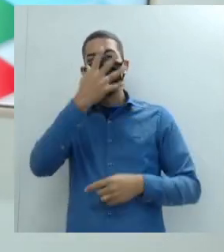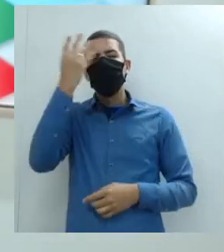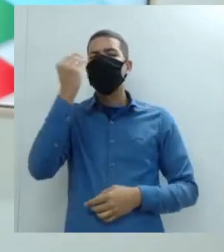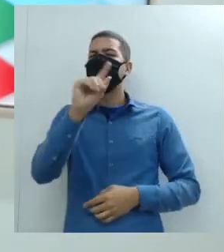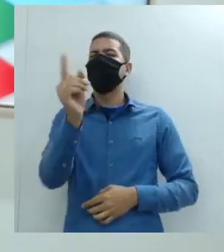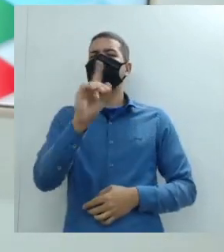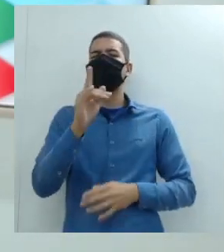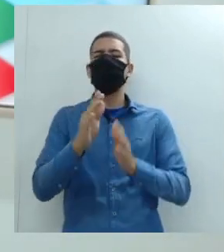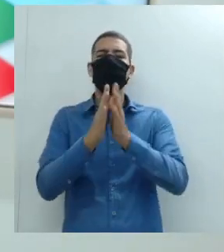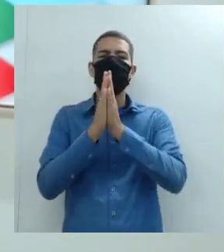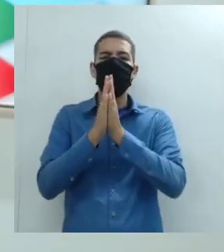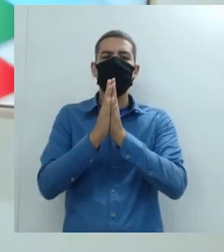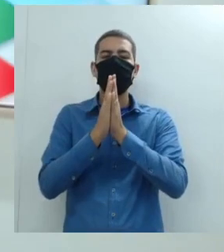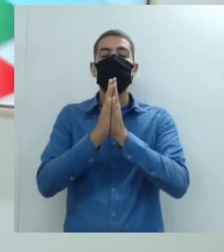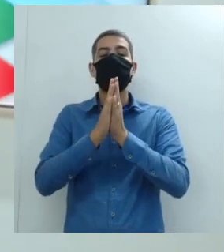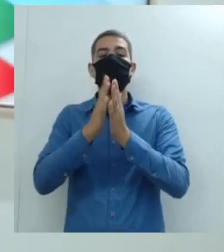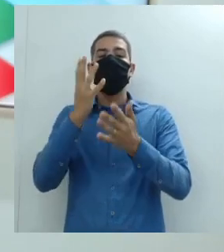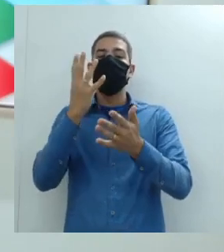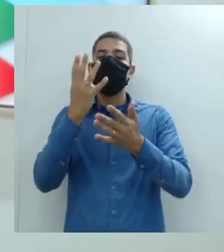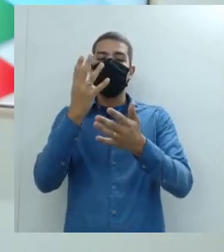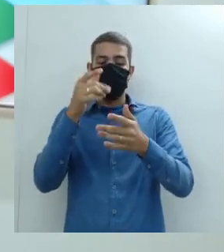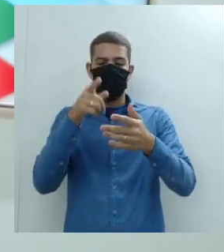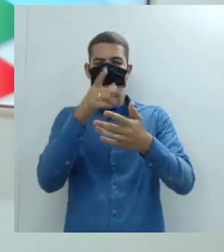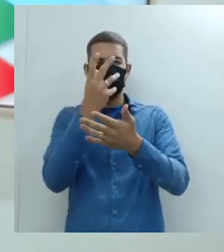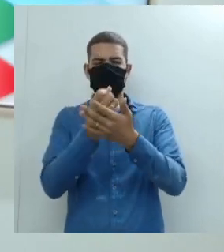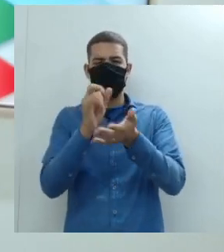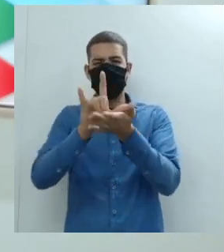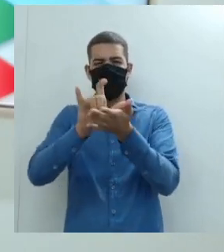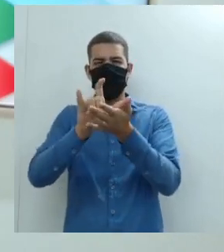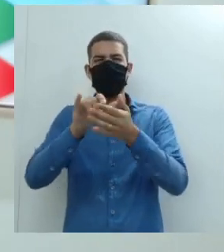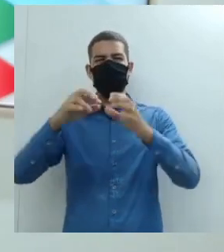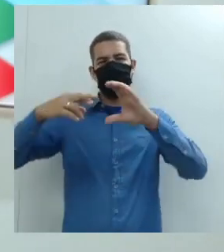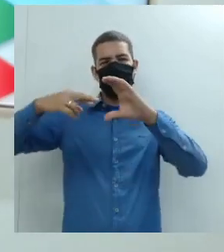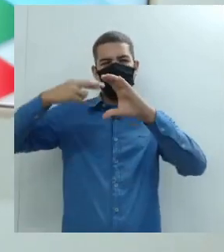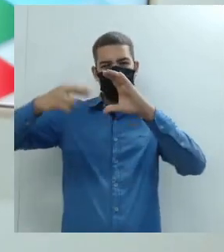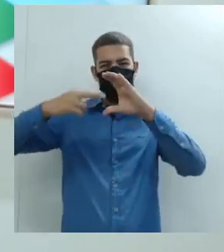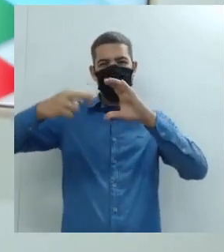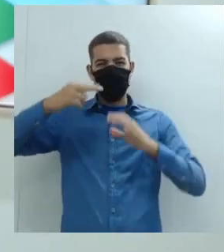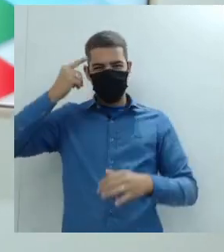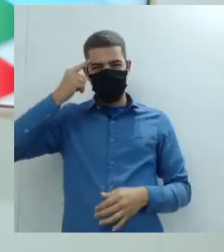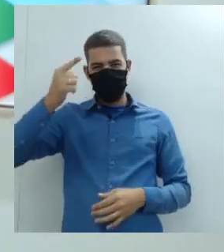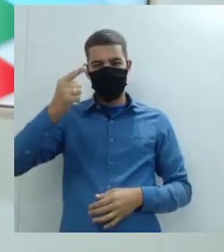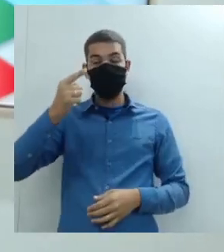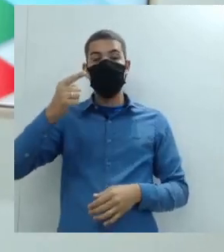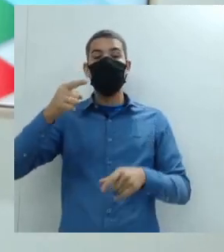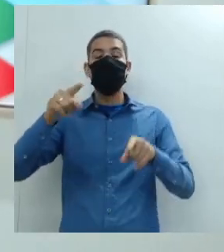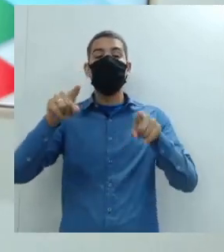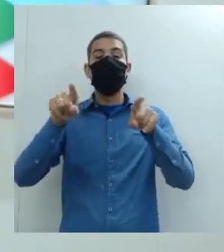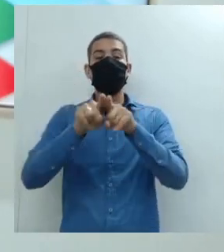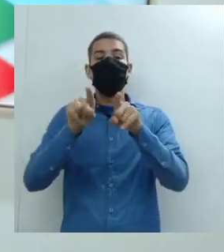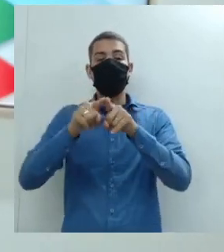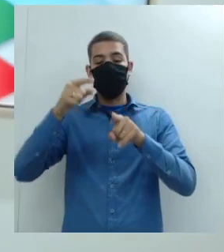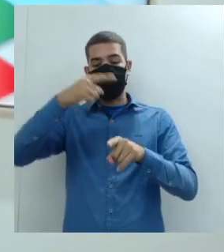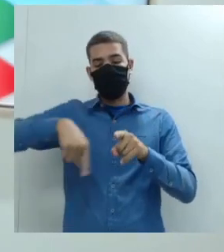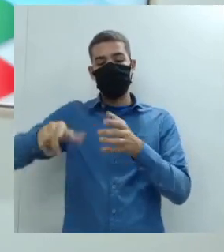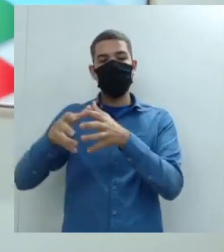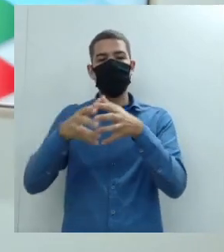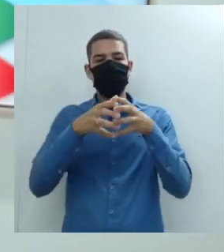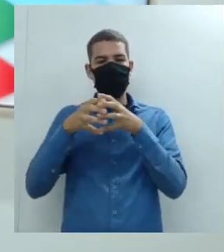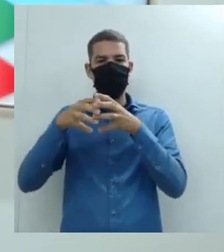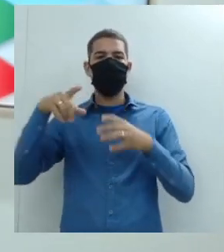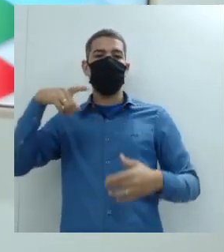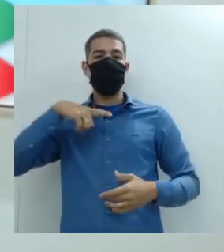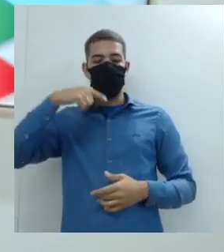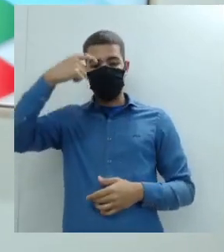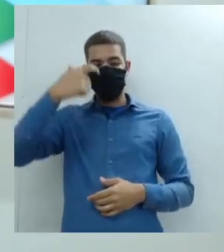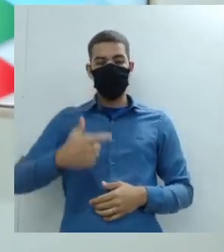esquece de estar lá no nosso Instagram, Robertão na transmissão, tudo junto, sem acento, tá bom? Vou apresentar a nossa equipe de hoje. Hoje